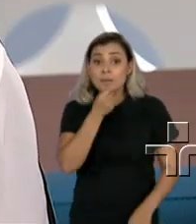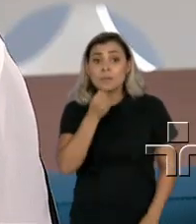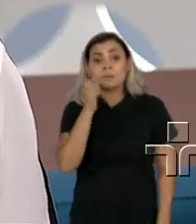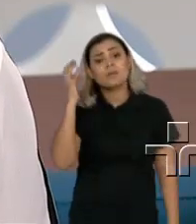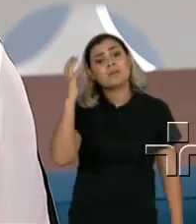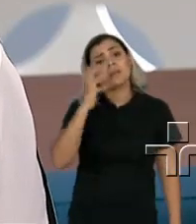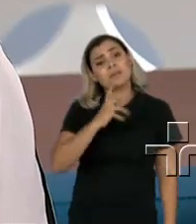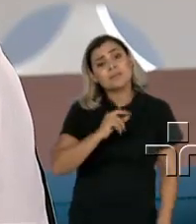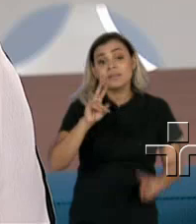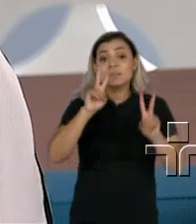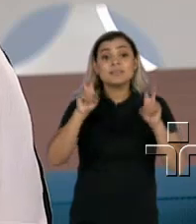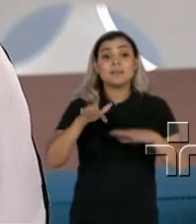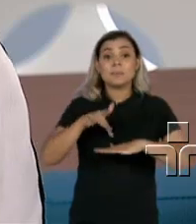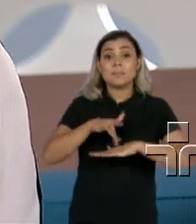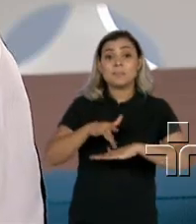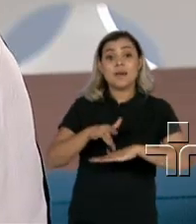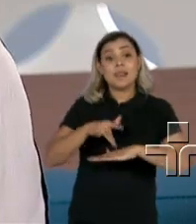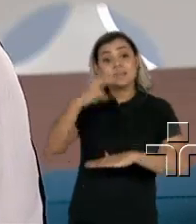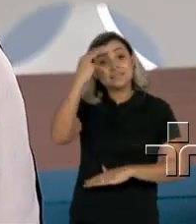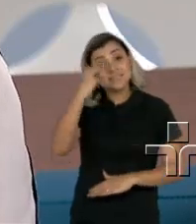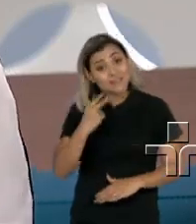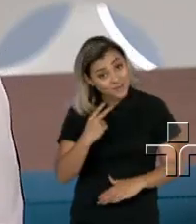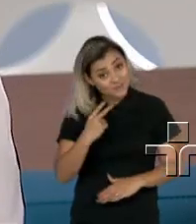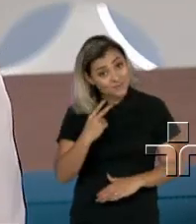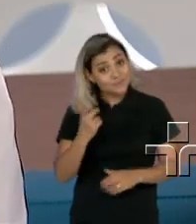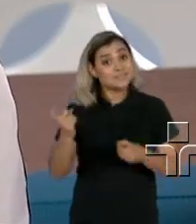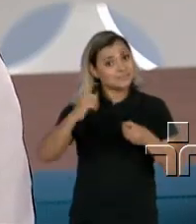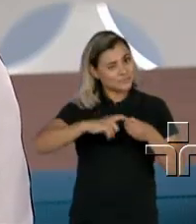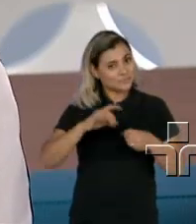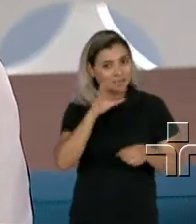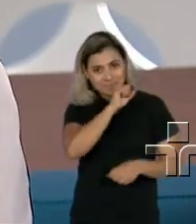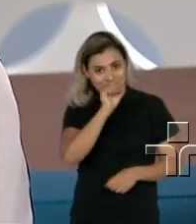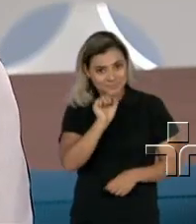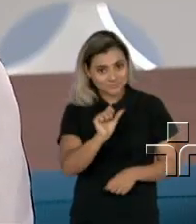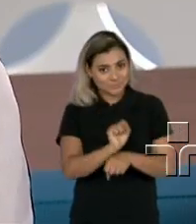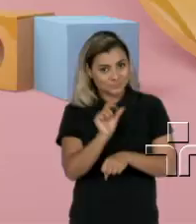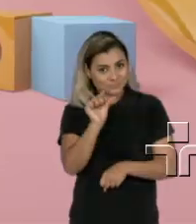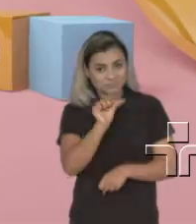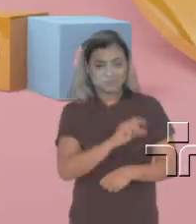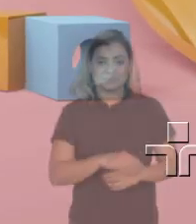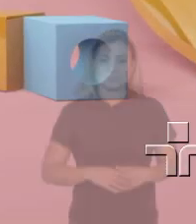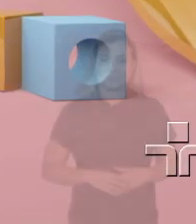linda sobre balé para cegos a gente já volta